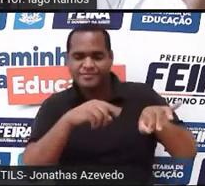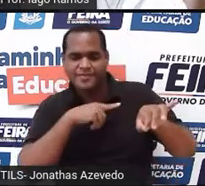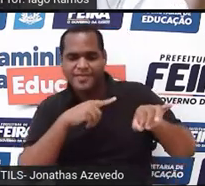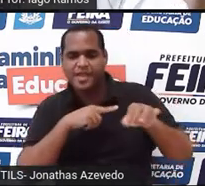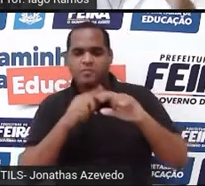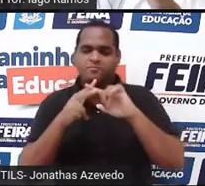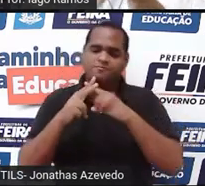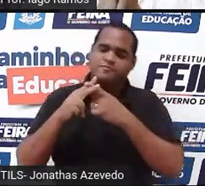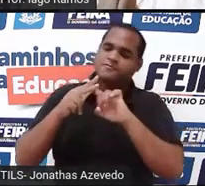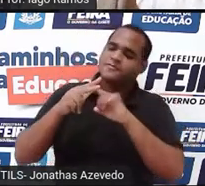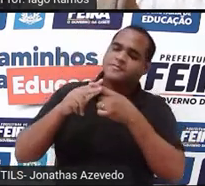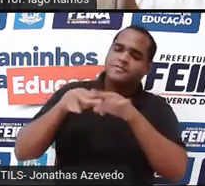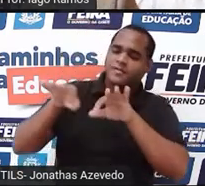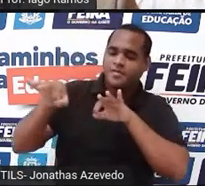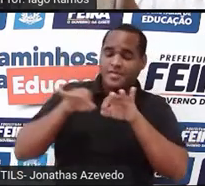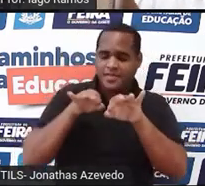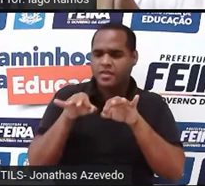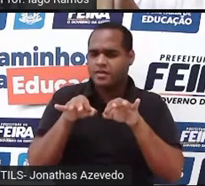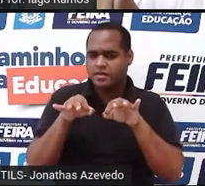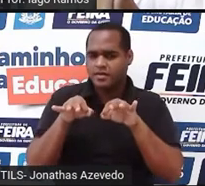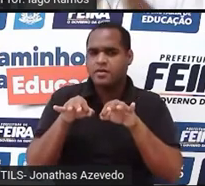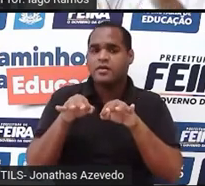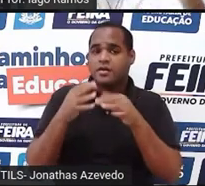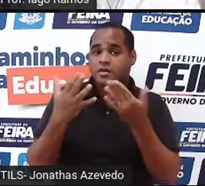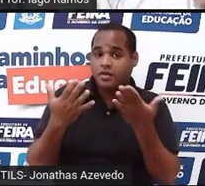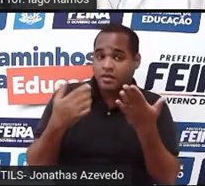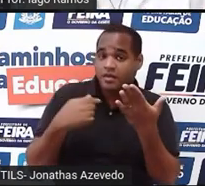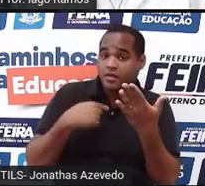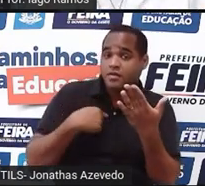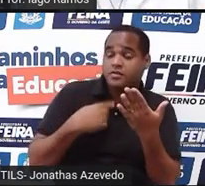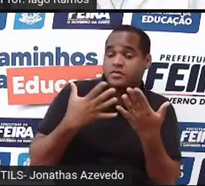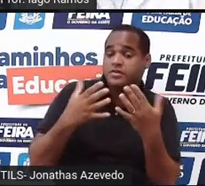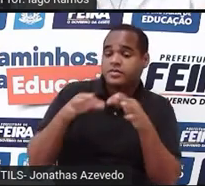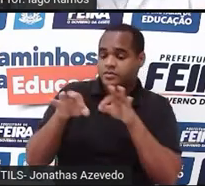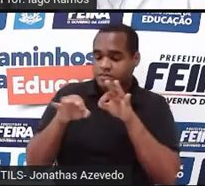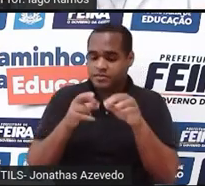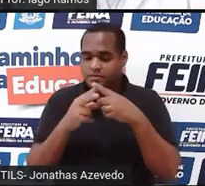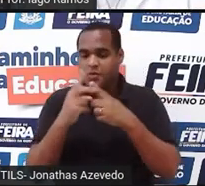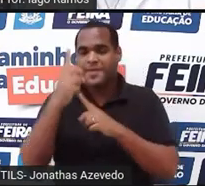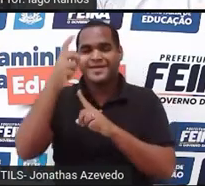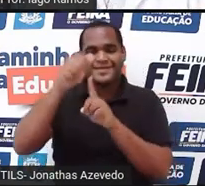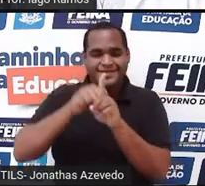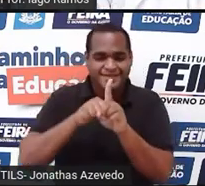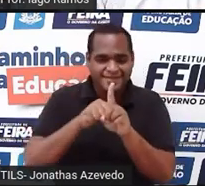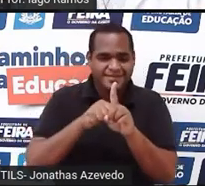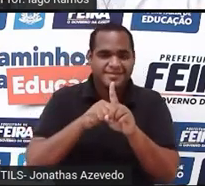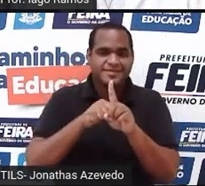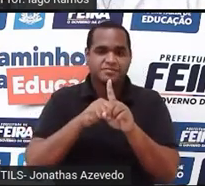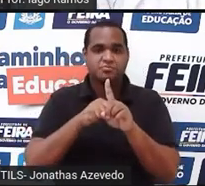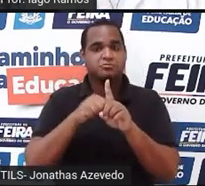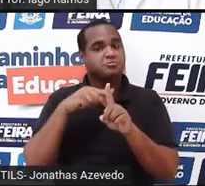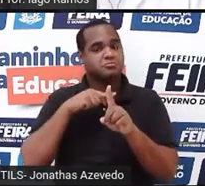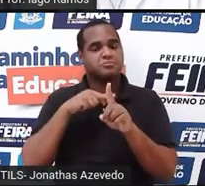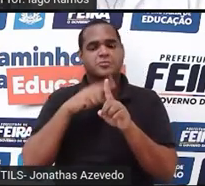aí eu tô fazendo essa reforma eu quero que essa reforma essa reforma estava programada para um mês Oi e para